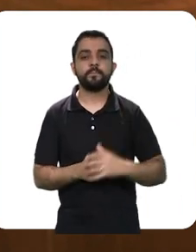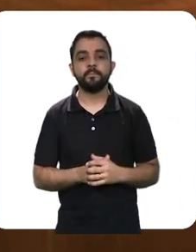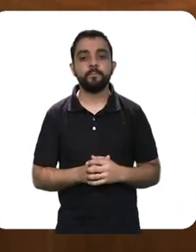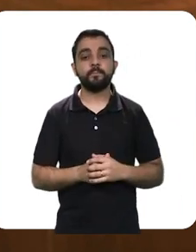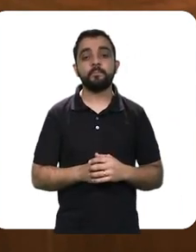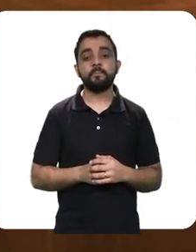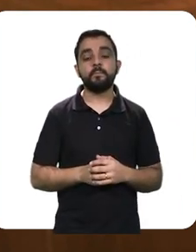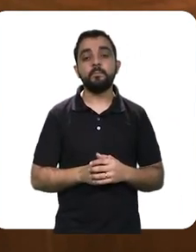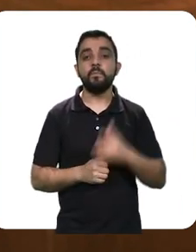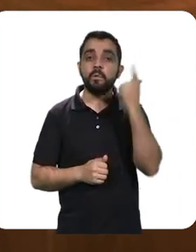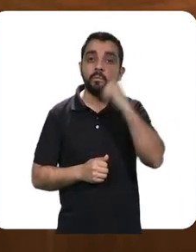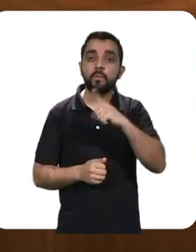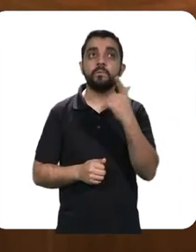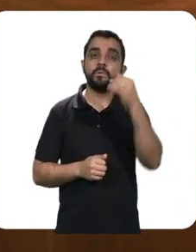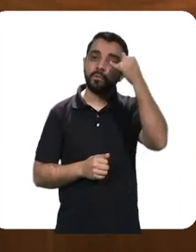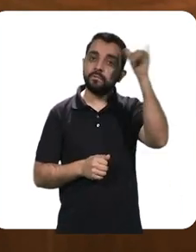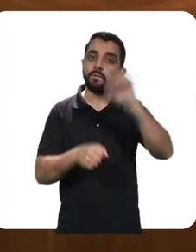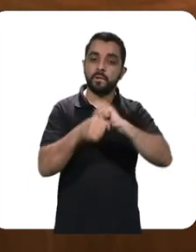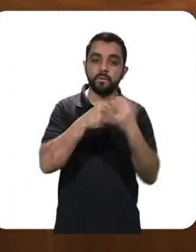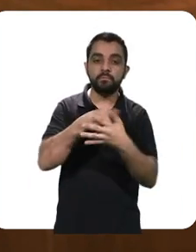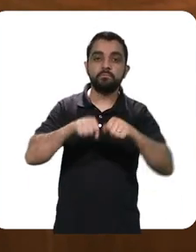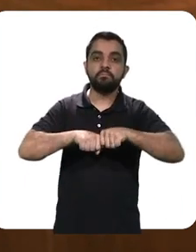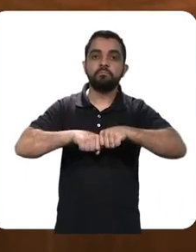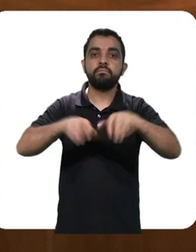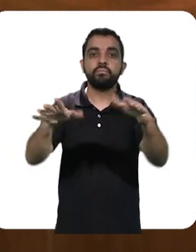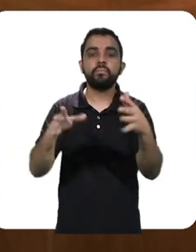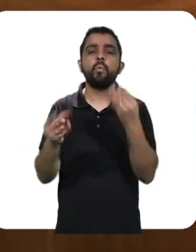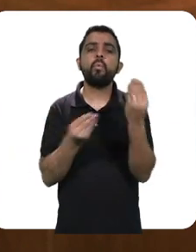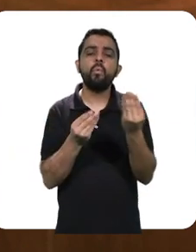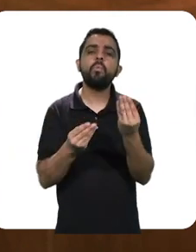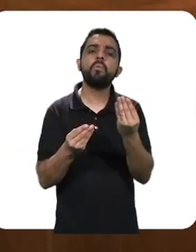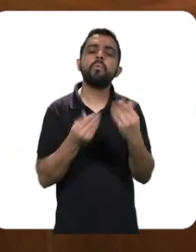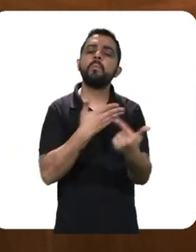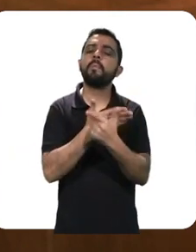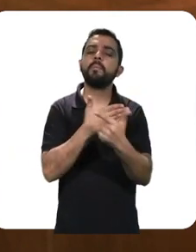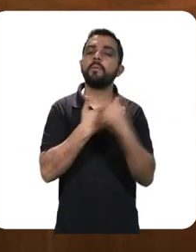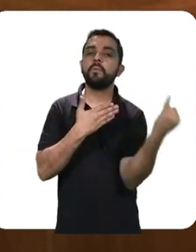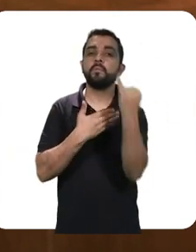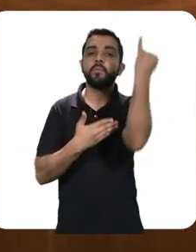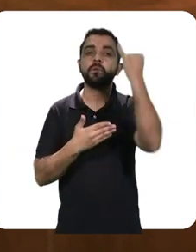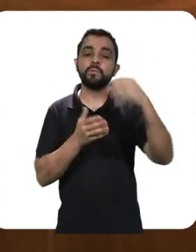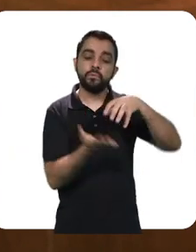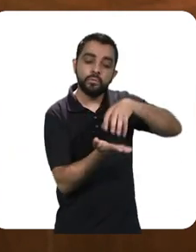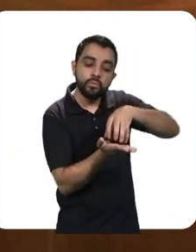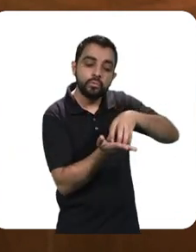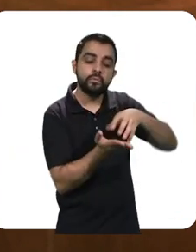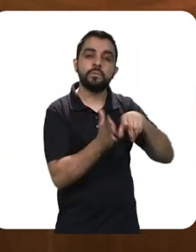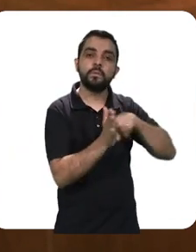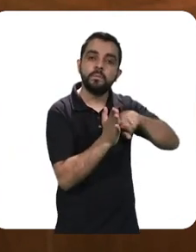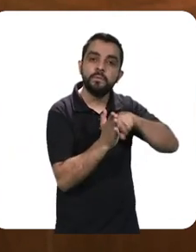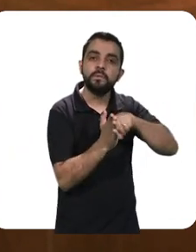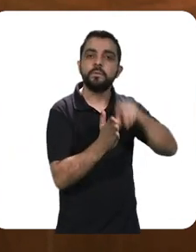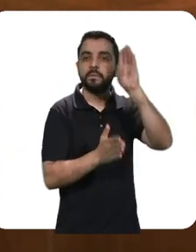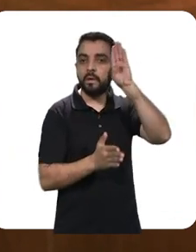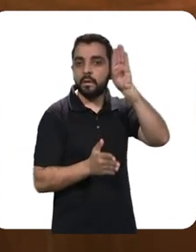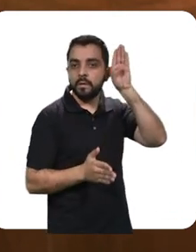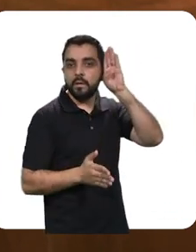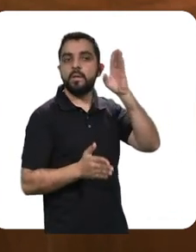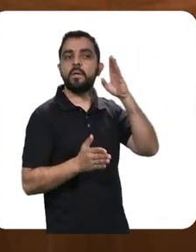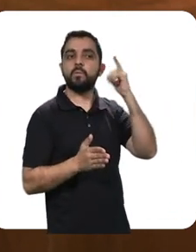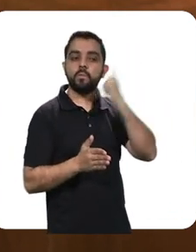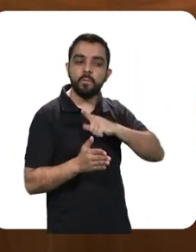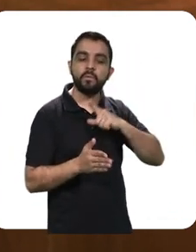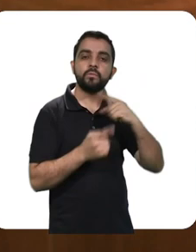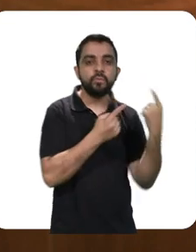dessa pandemia, né, qual que é o papel dessas instituições de pesquisa na contribuição, né, no dia a dia, na luta contra